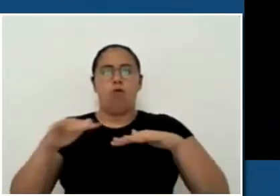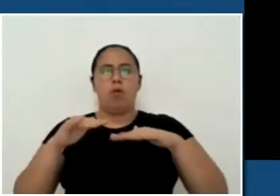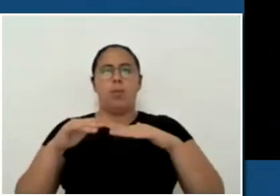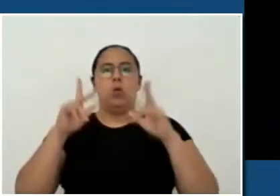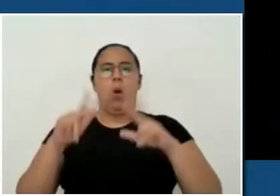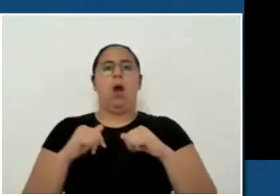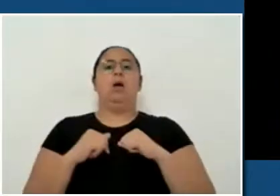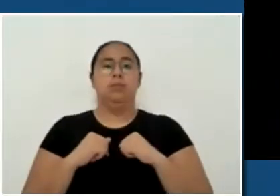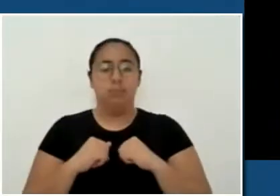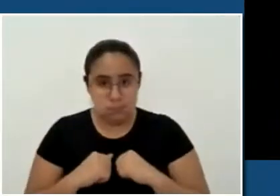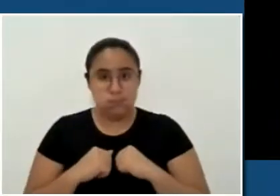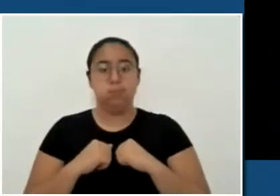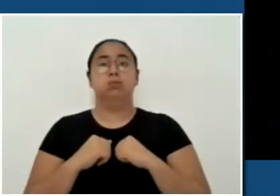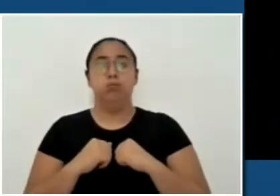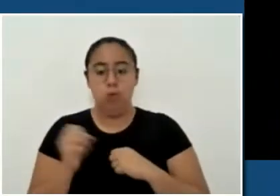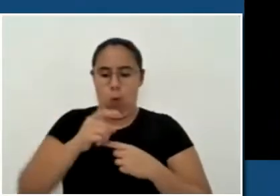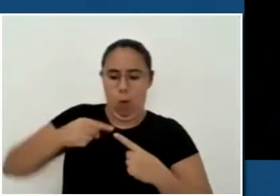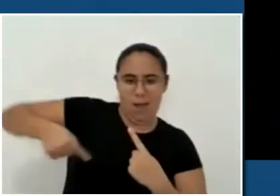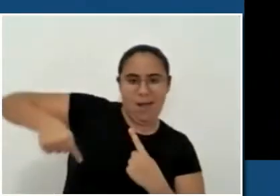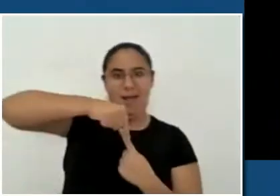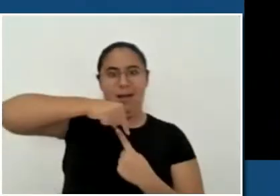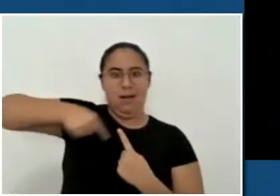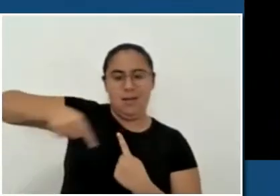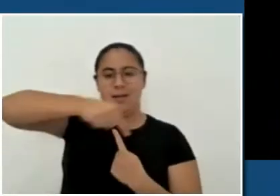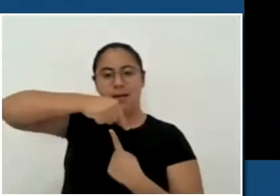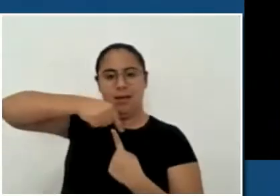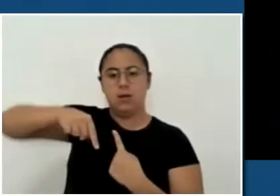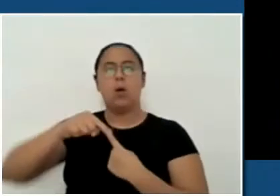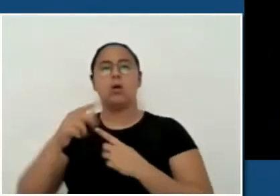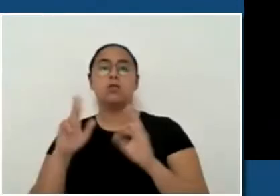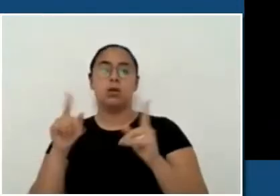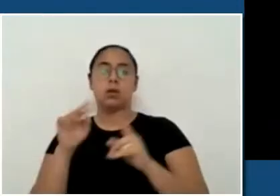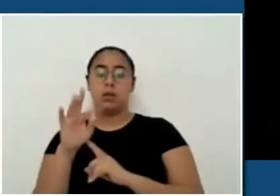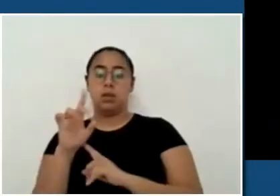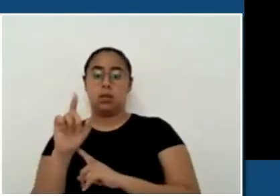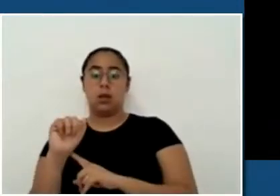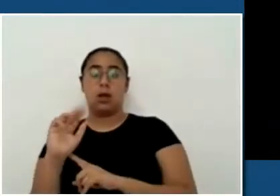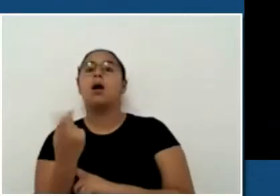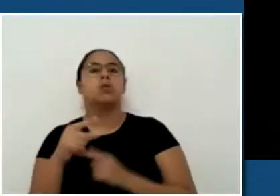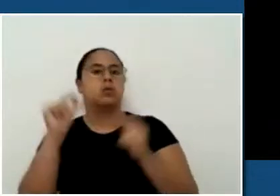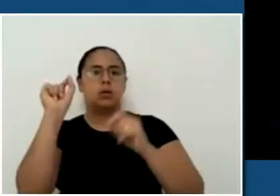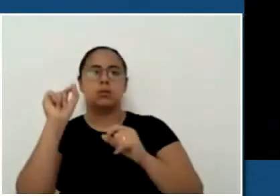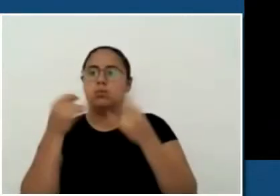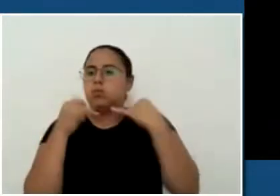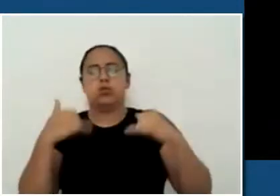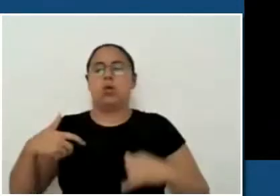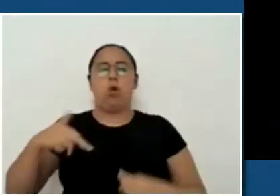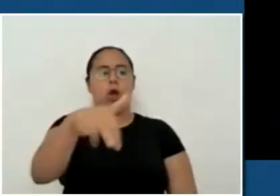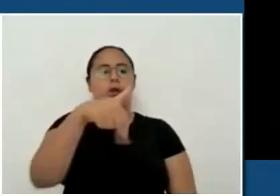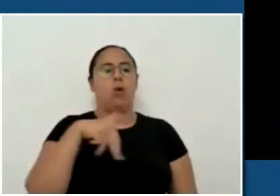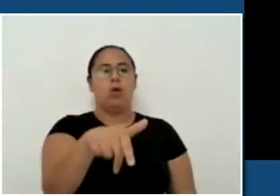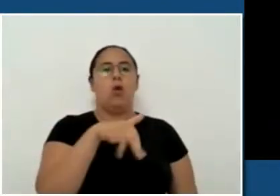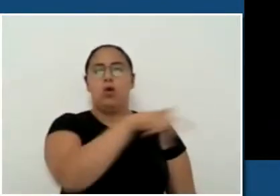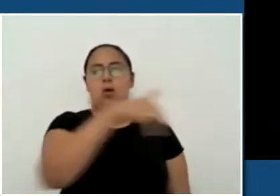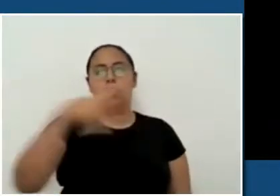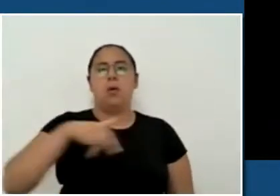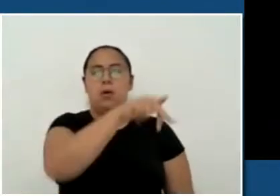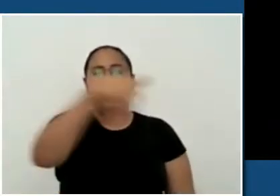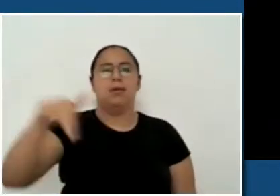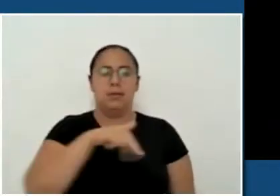em volta de si mesmo. O TDAH ele mais corre para lá e para cá, sem ser um quadro tão estereotipado.